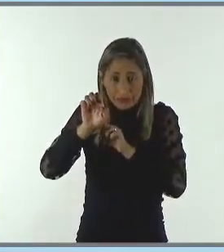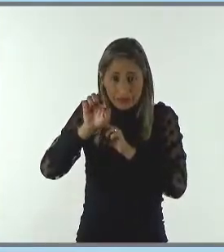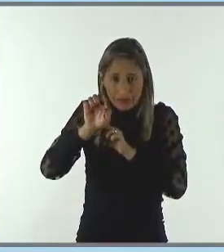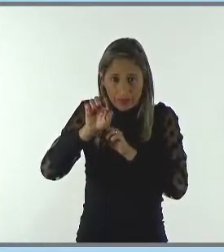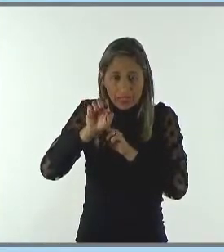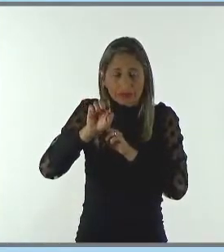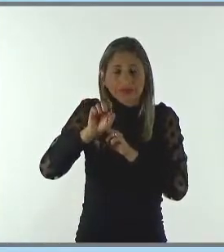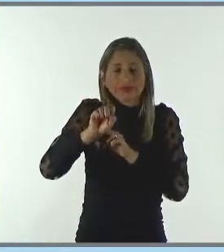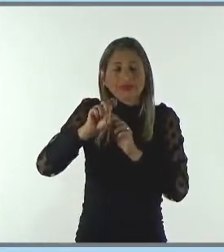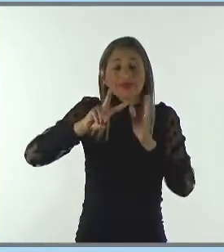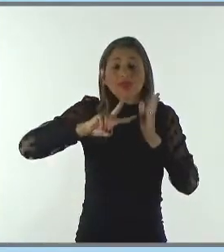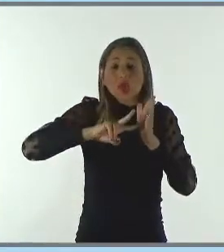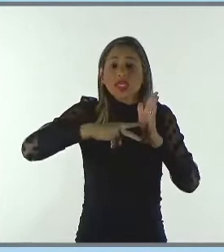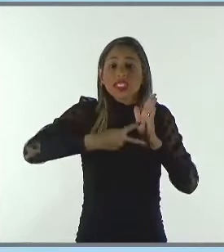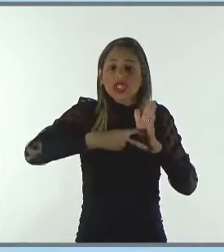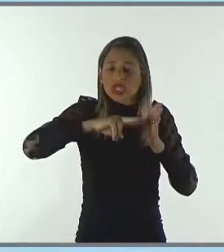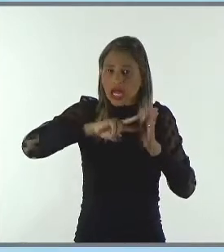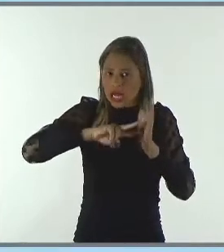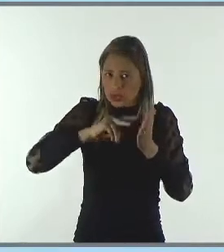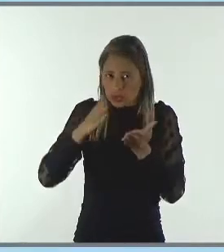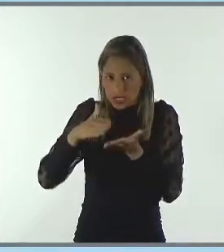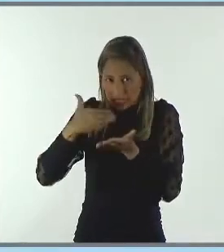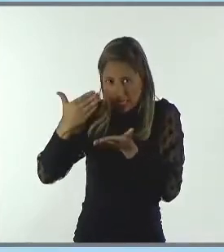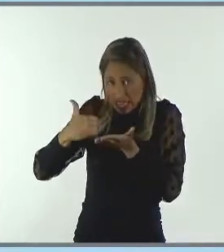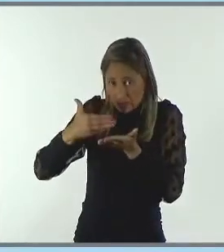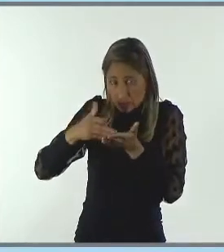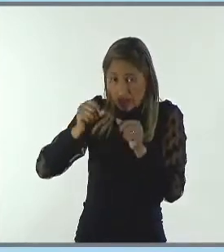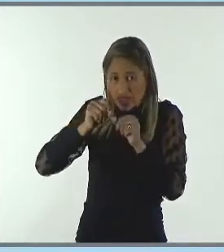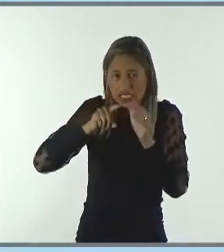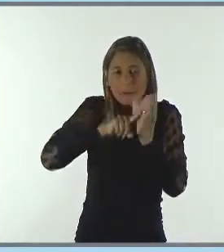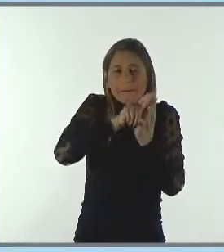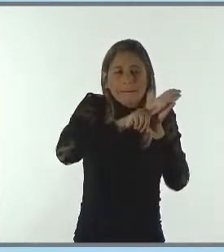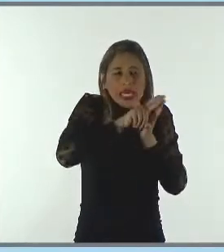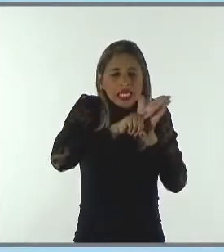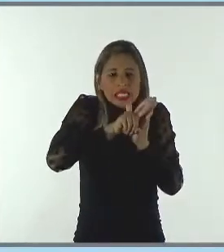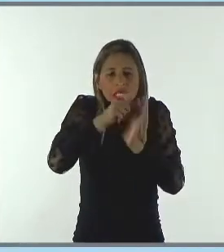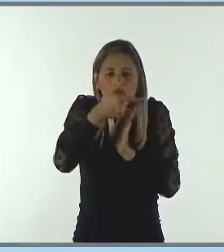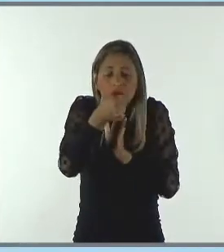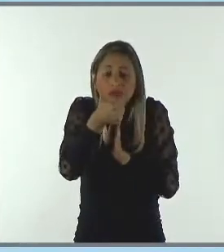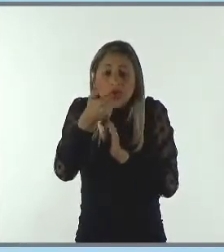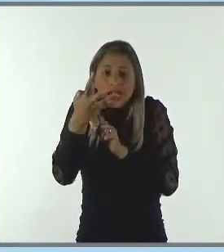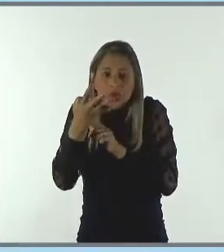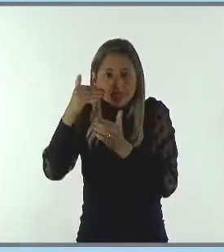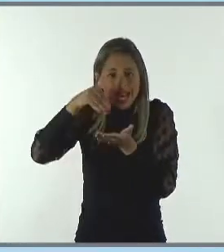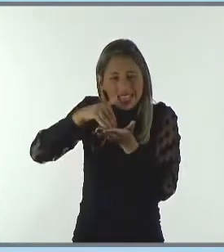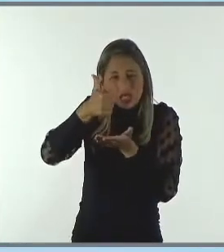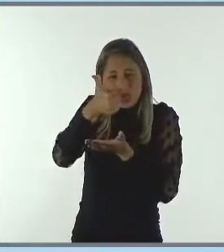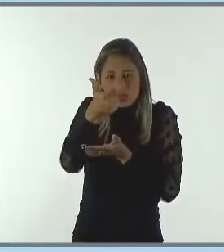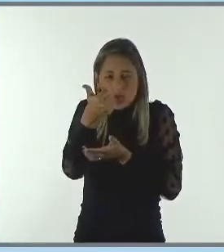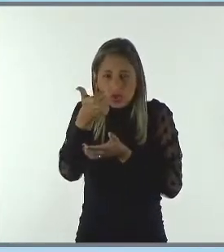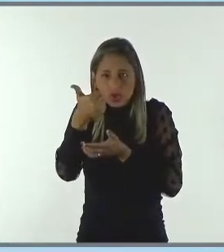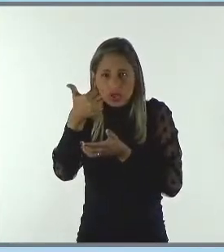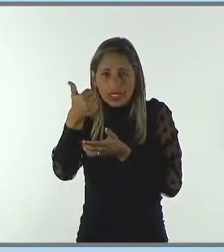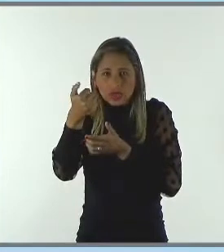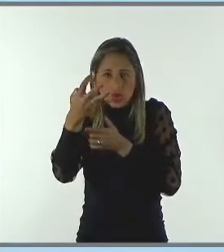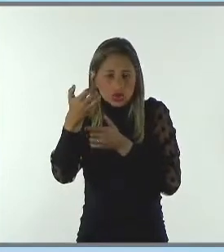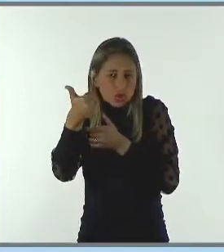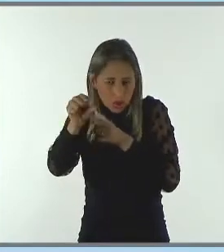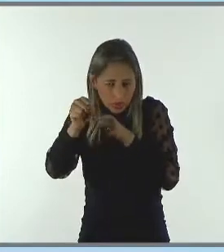Sindicato Nacional dos Editores de Livros fez um levantamento entre 2014 e 2018 e nos deu o seguinte